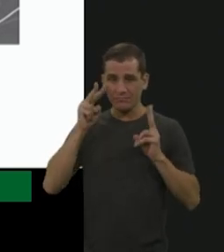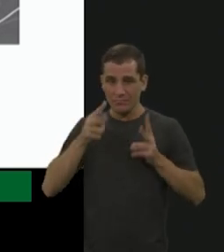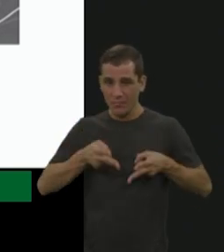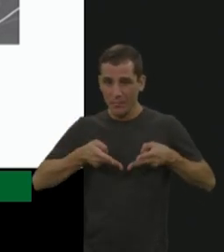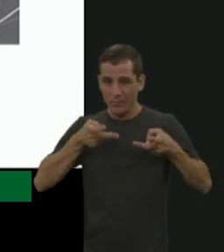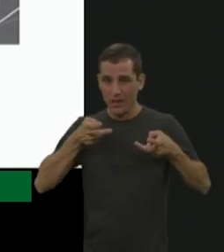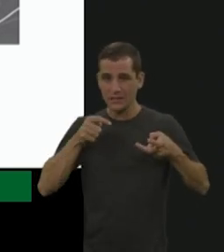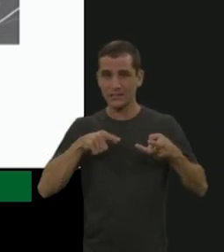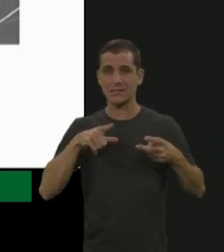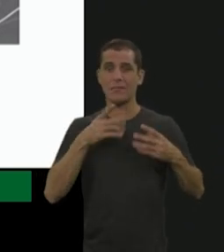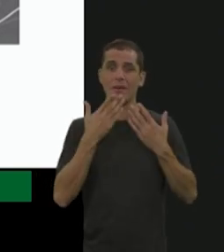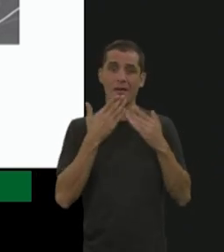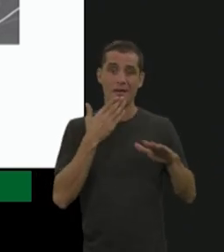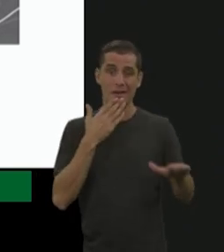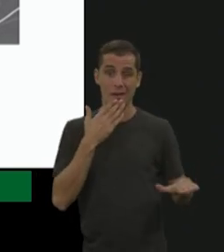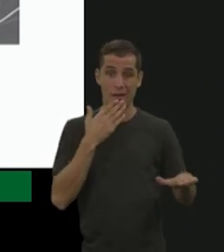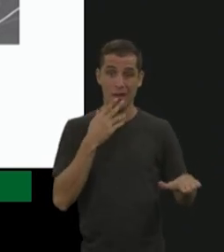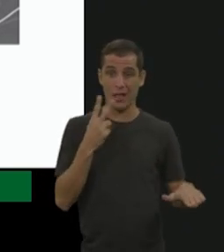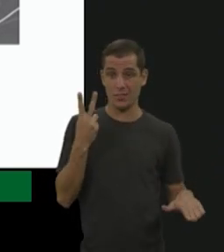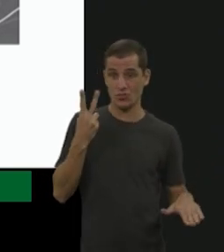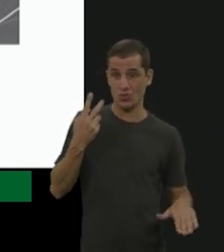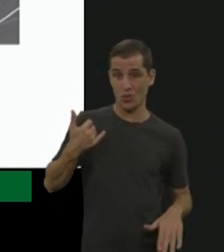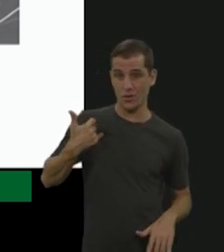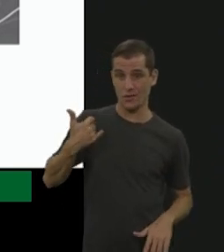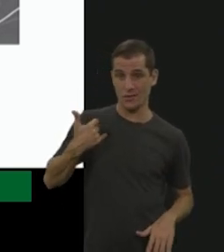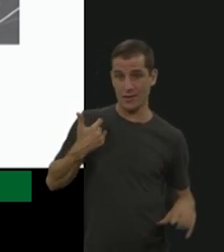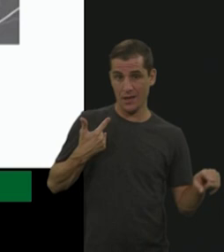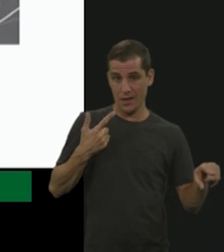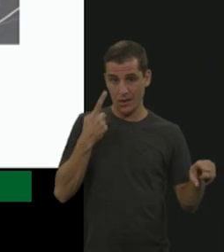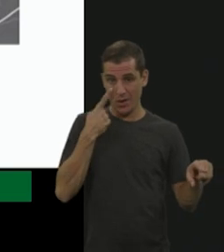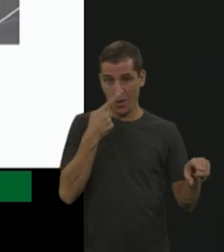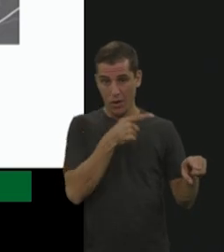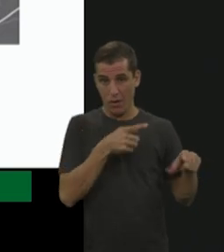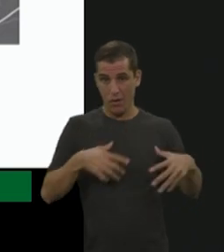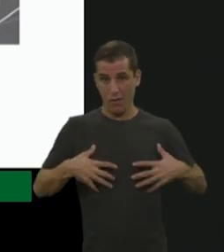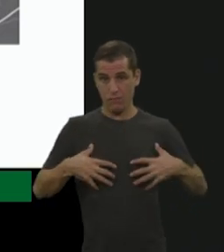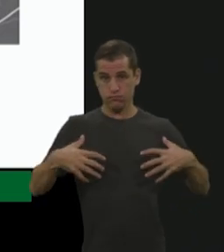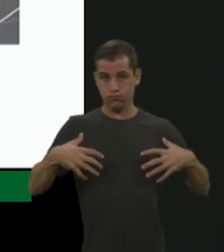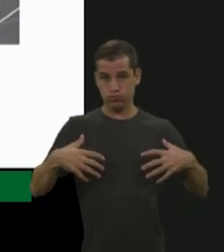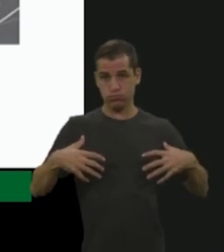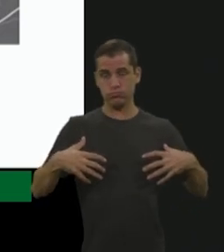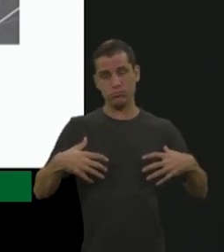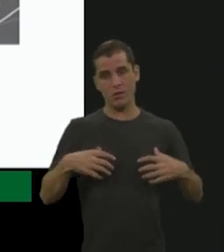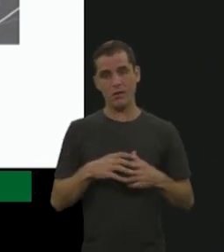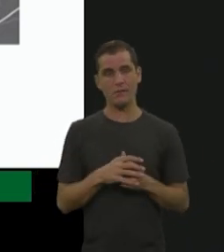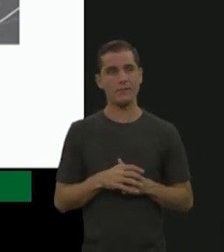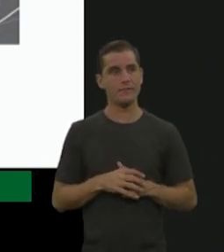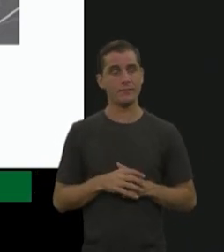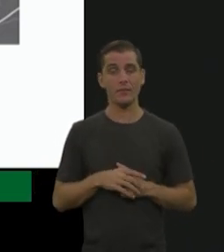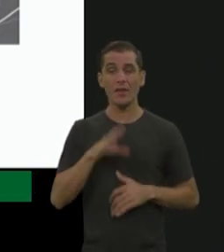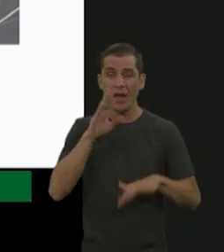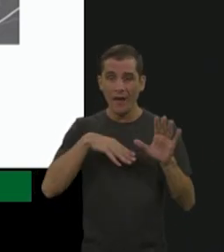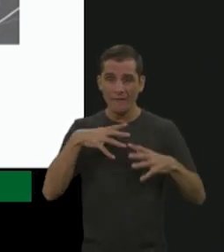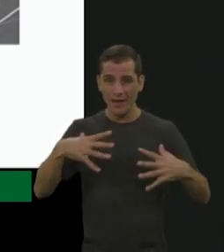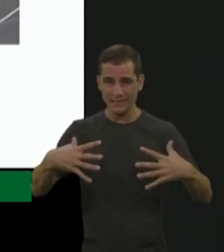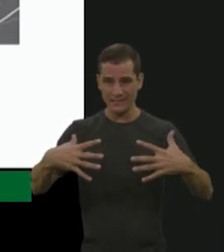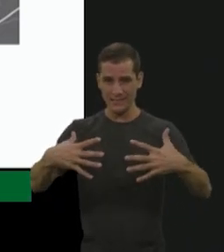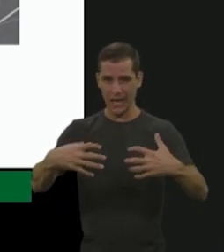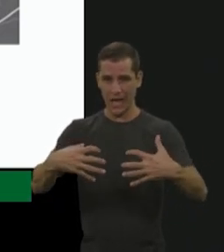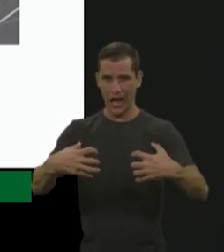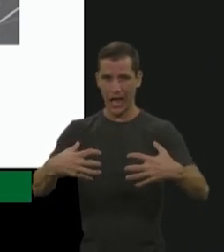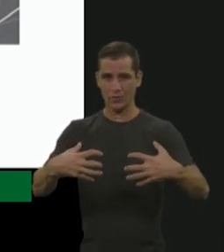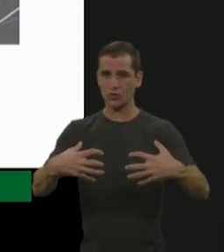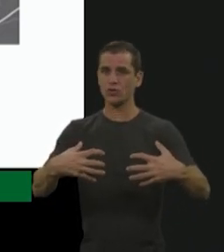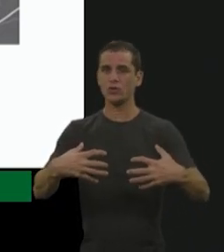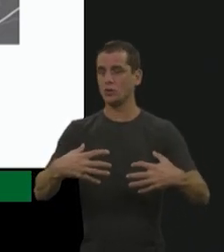uma criança de apenas 2 anos de idade. Tá? Então, já tem um pulmão dessa forma. O raio-x, às vezes, nem mostra uma alteração